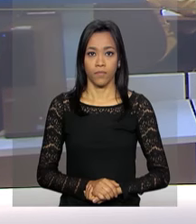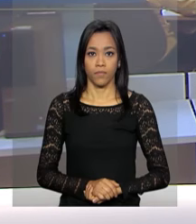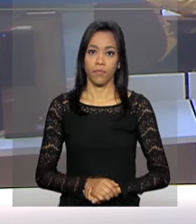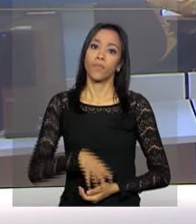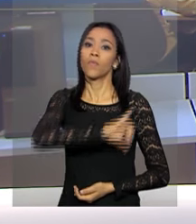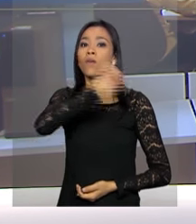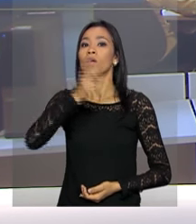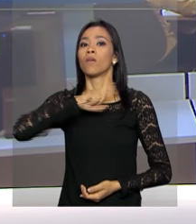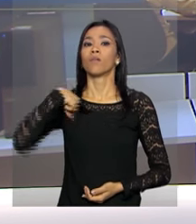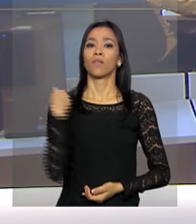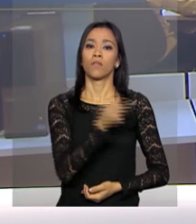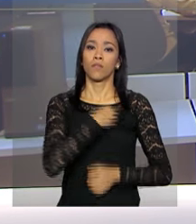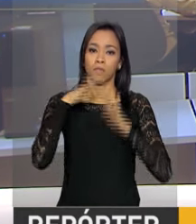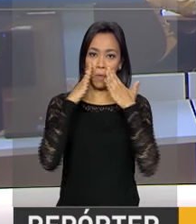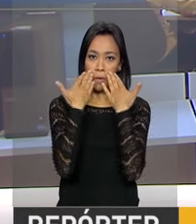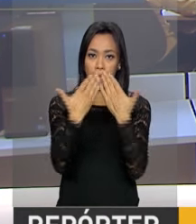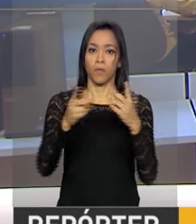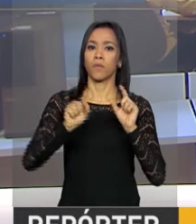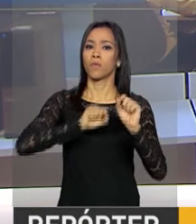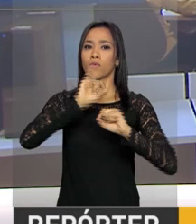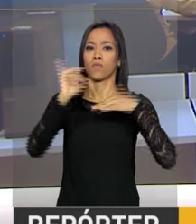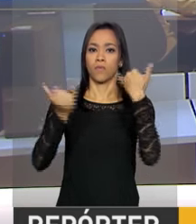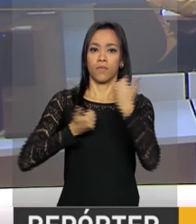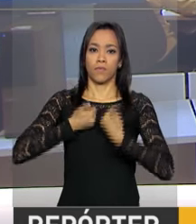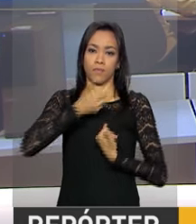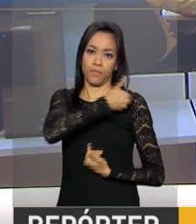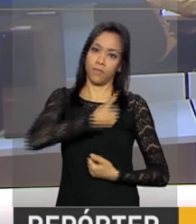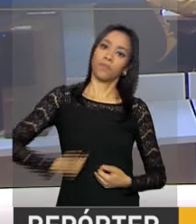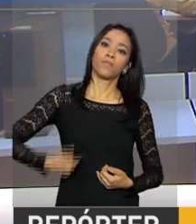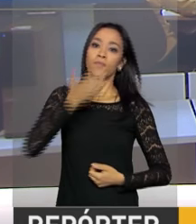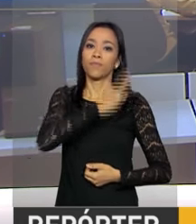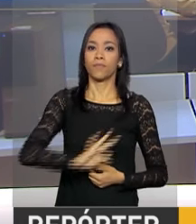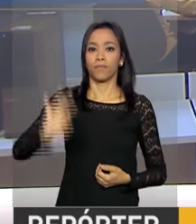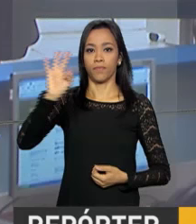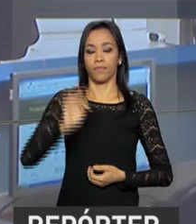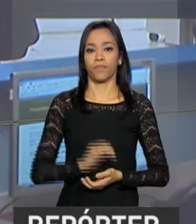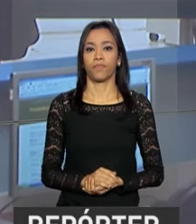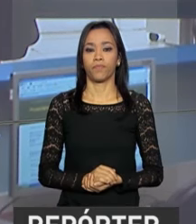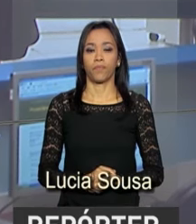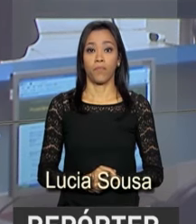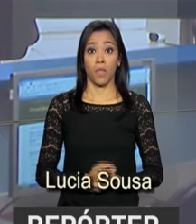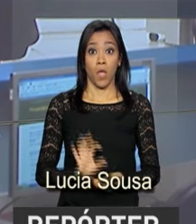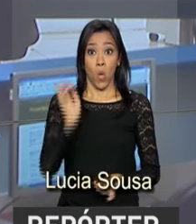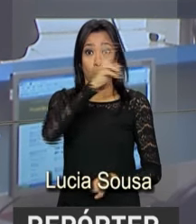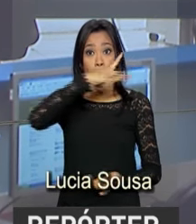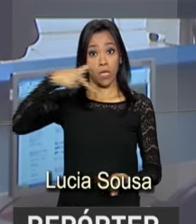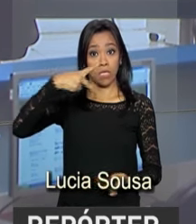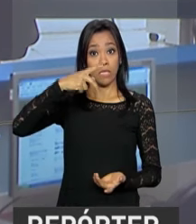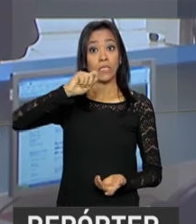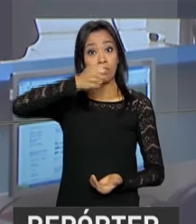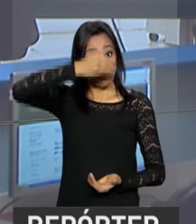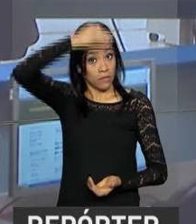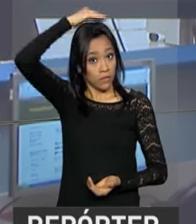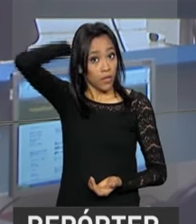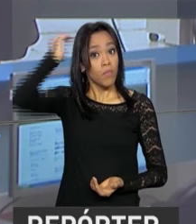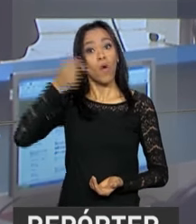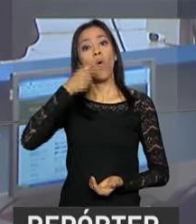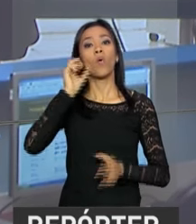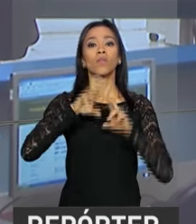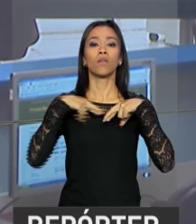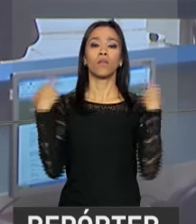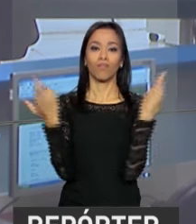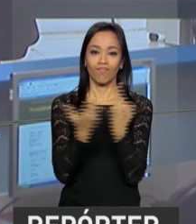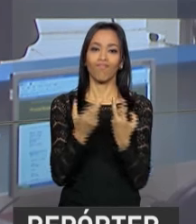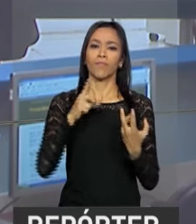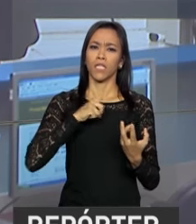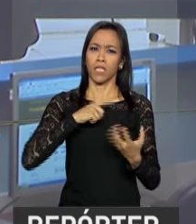Olá estamos de volta com repórter NBR as notícias do Poder Executivo Federal o presidente Michel Temer se reuniu na noite de ontem com